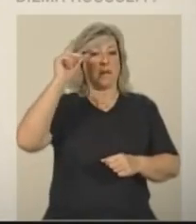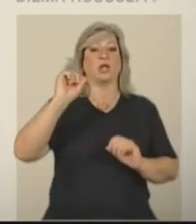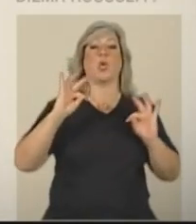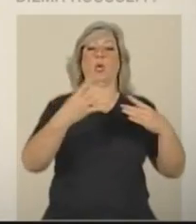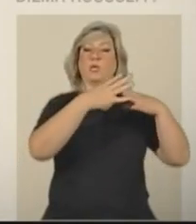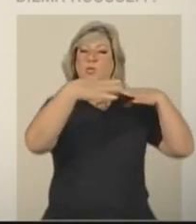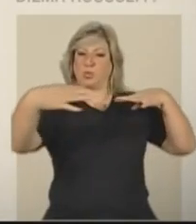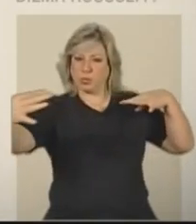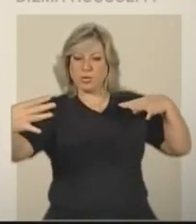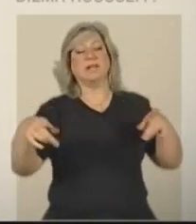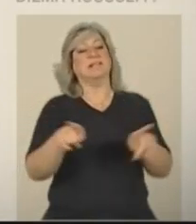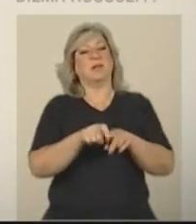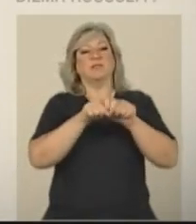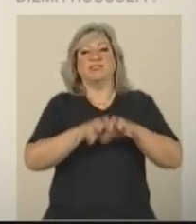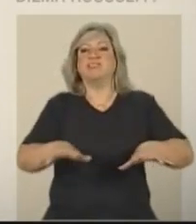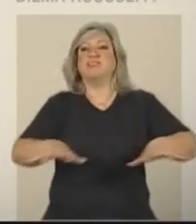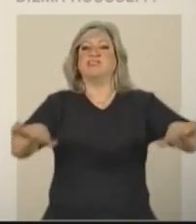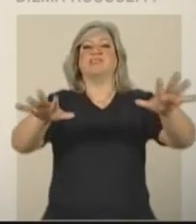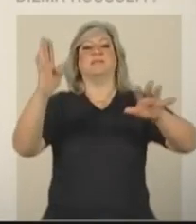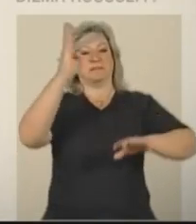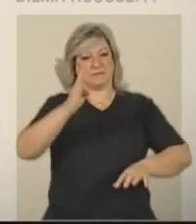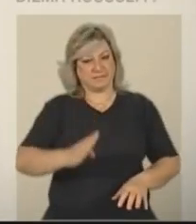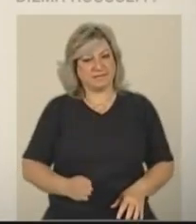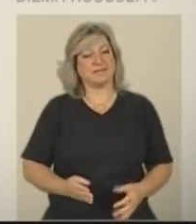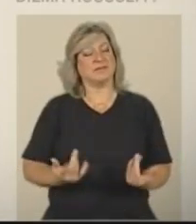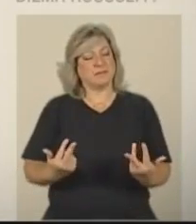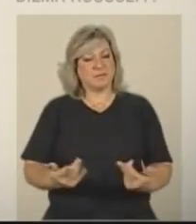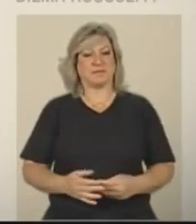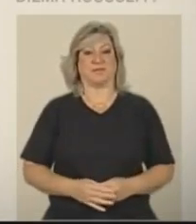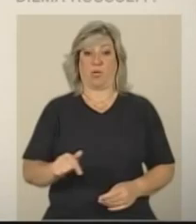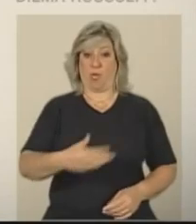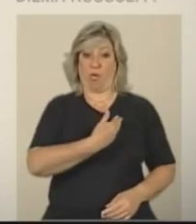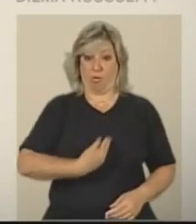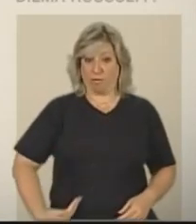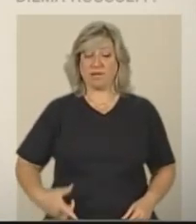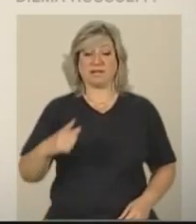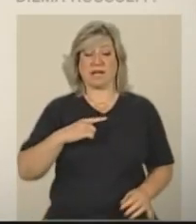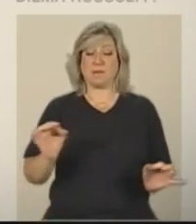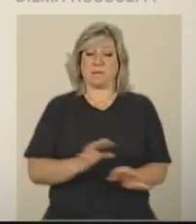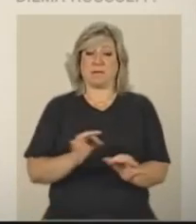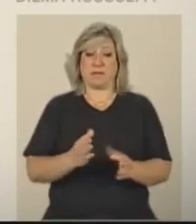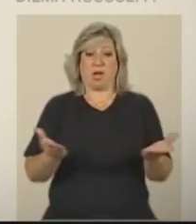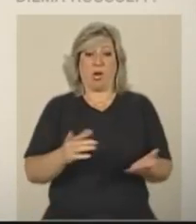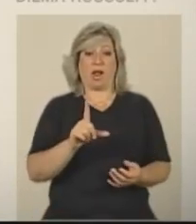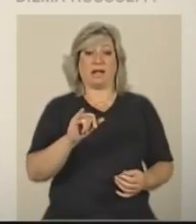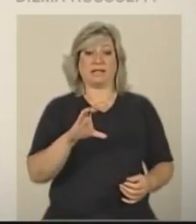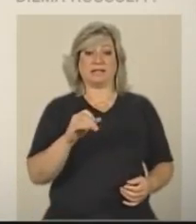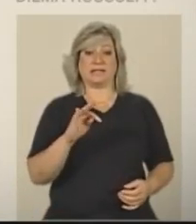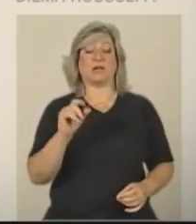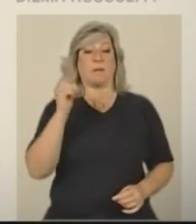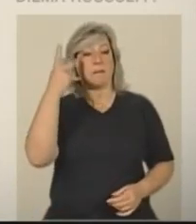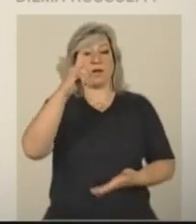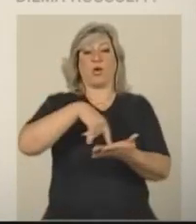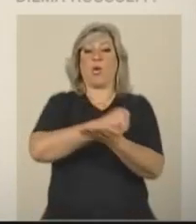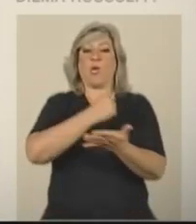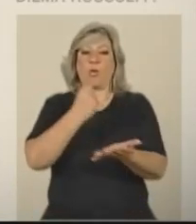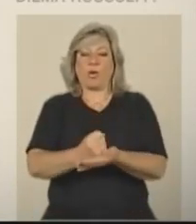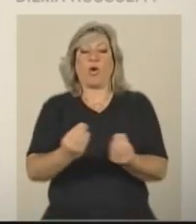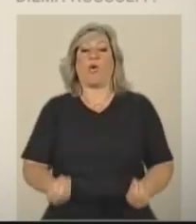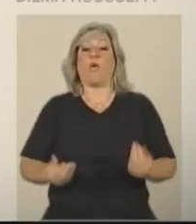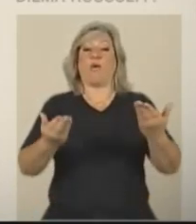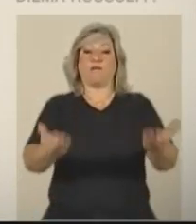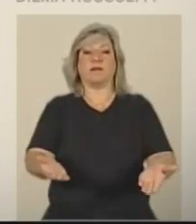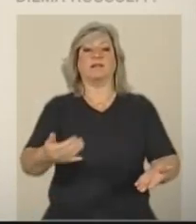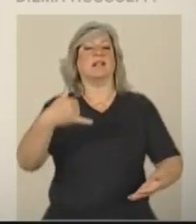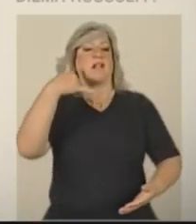para Todos, que levou energia elétrica para o campo. O governo está preparando licitações para contratar a oferta